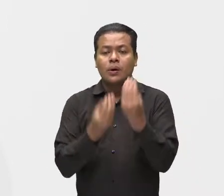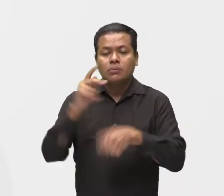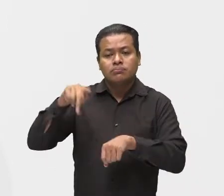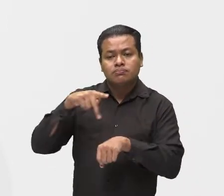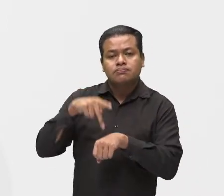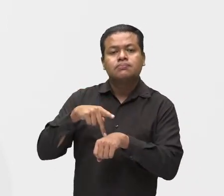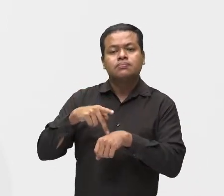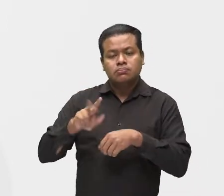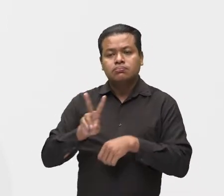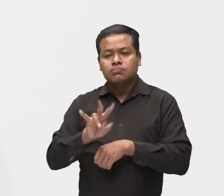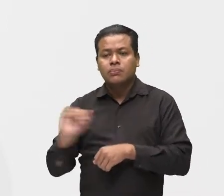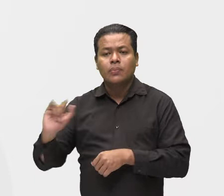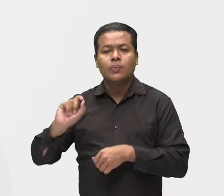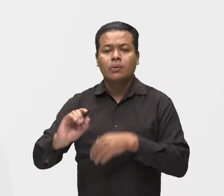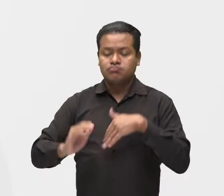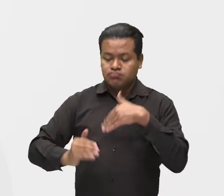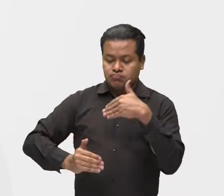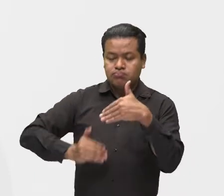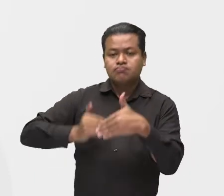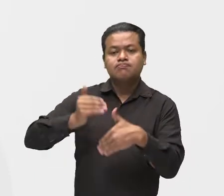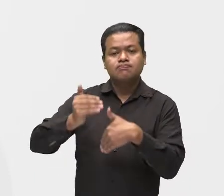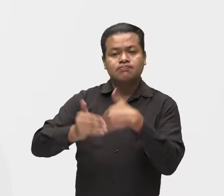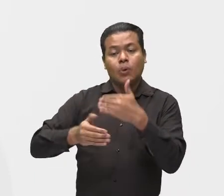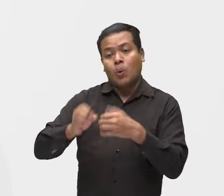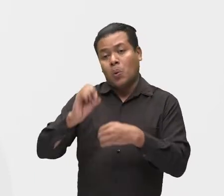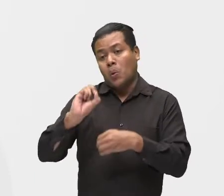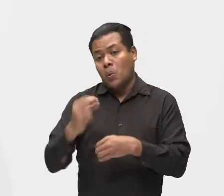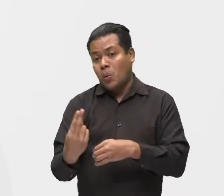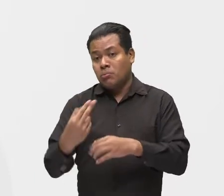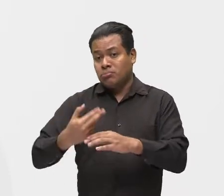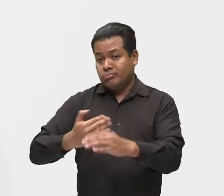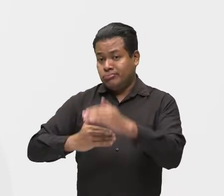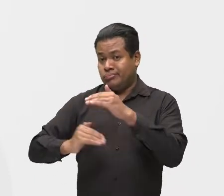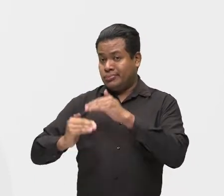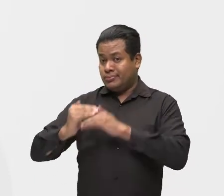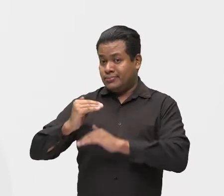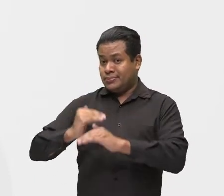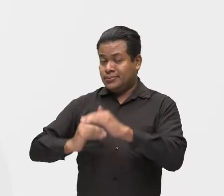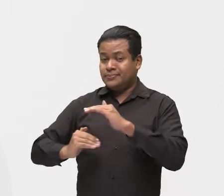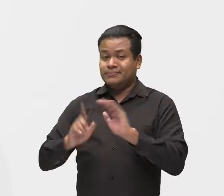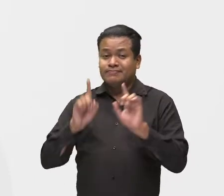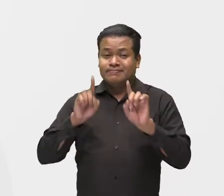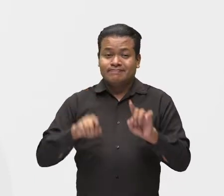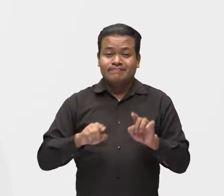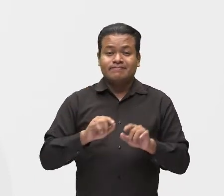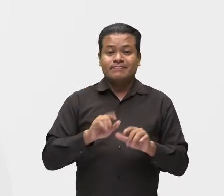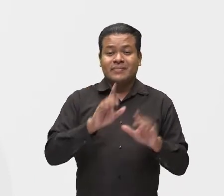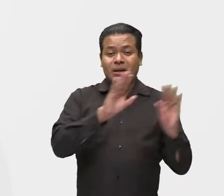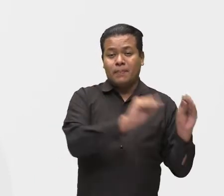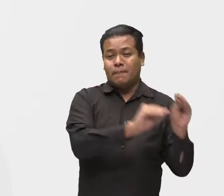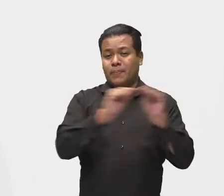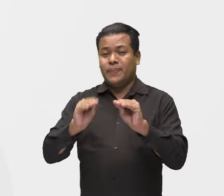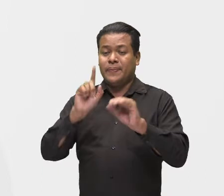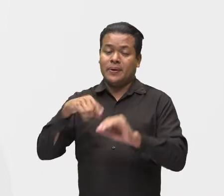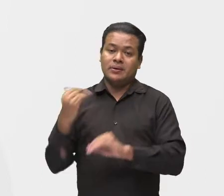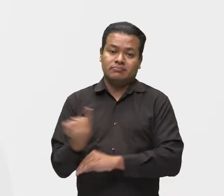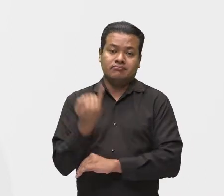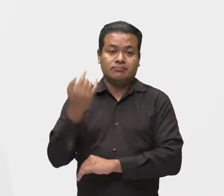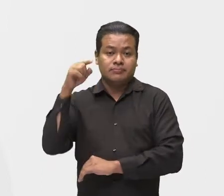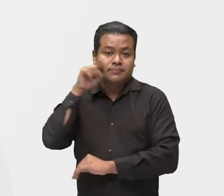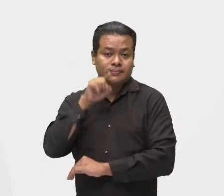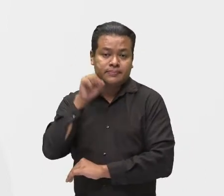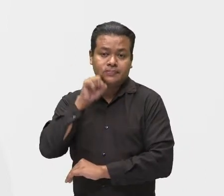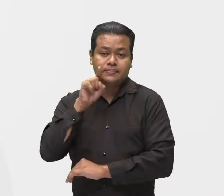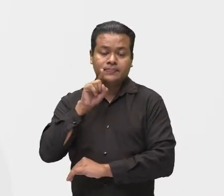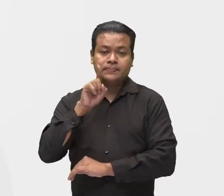né, isso vai avançando ou retrocedendo. A questão da imigração é uma questão muito importante, né, para os Estados Unidos,